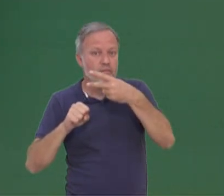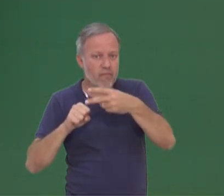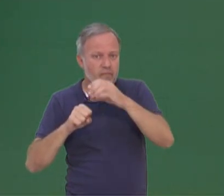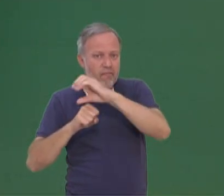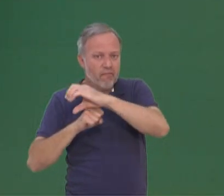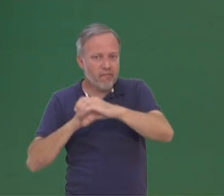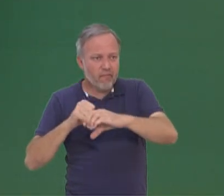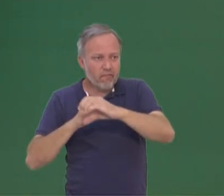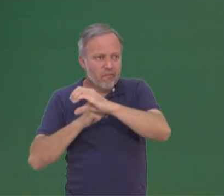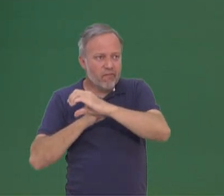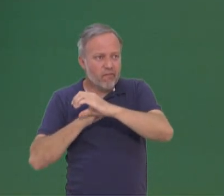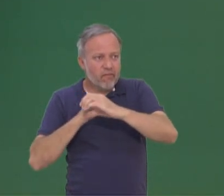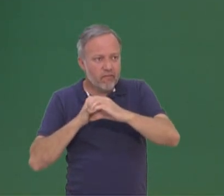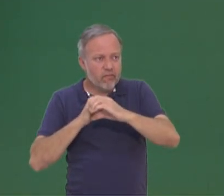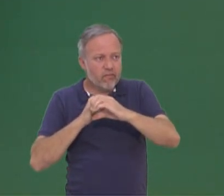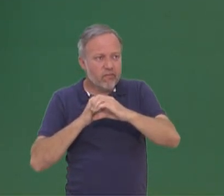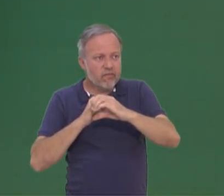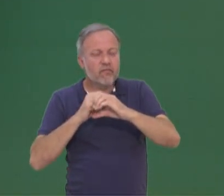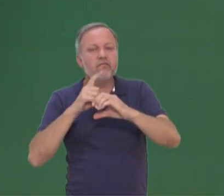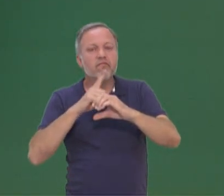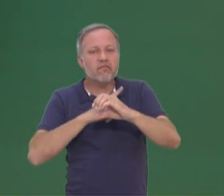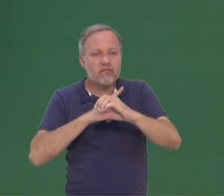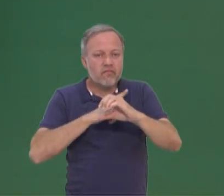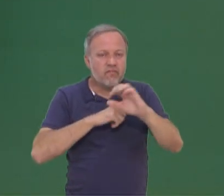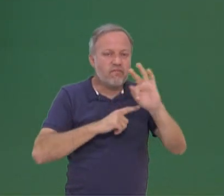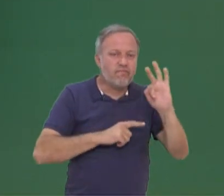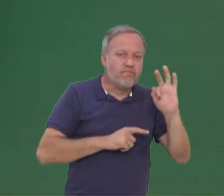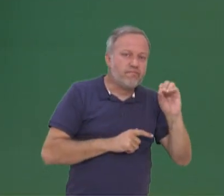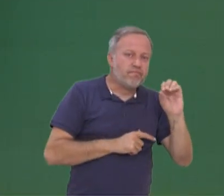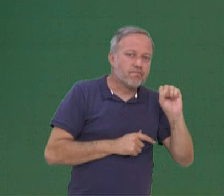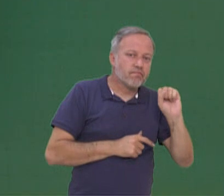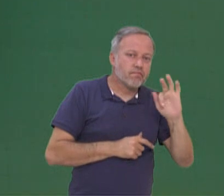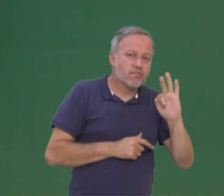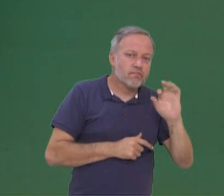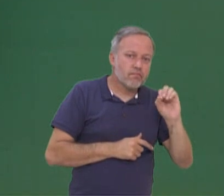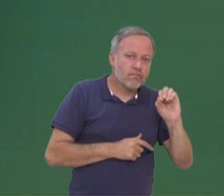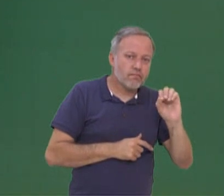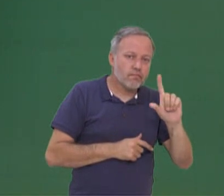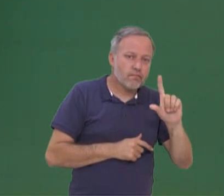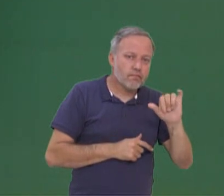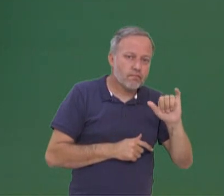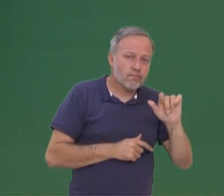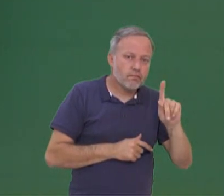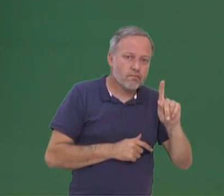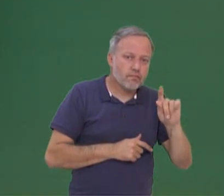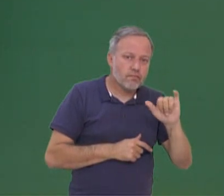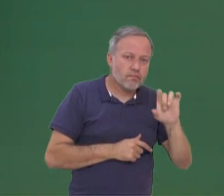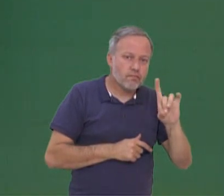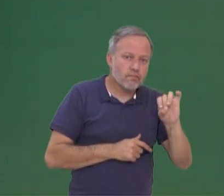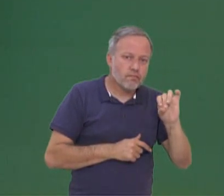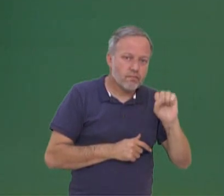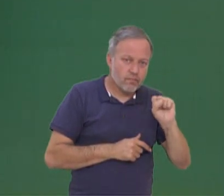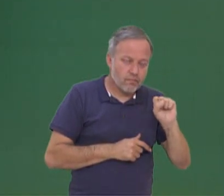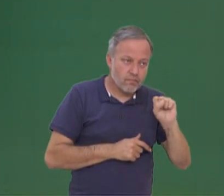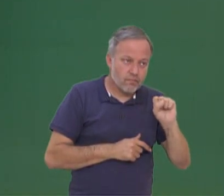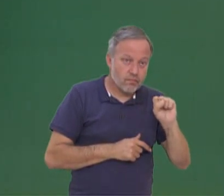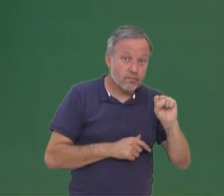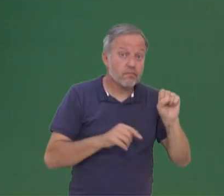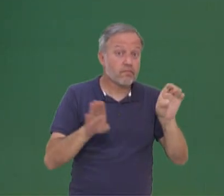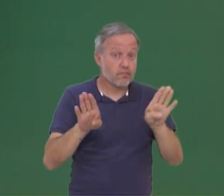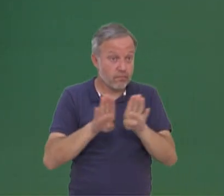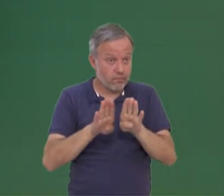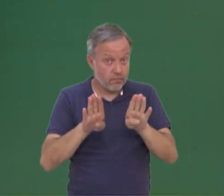dupla, contendo fosfolipídios. E que nessa camada, a professora Fran comentou também,